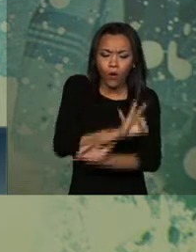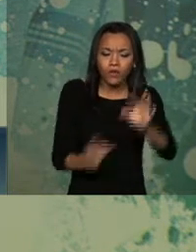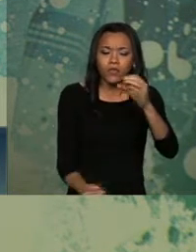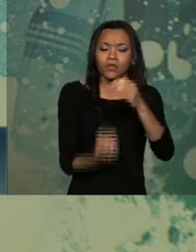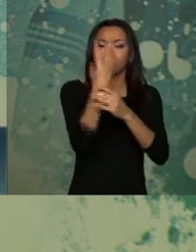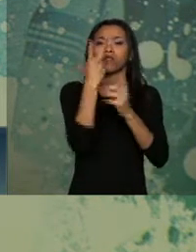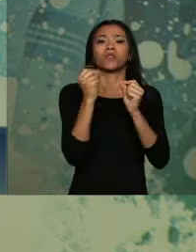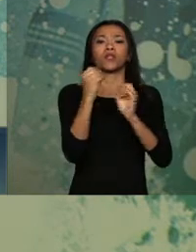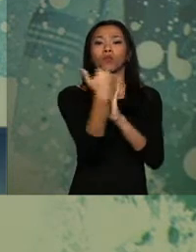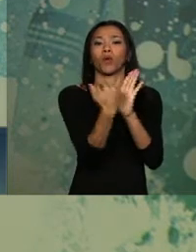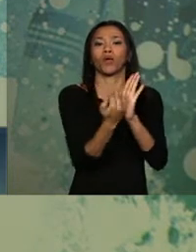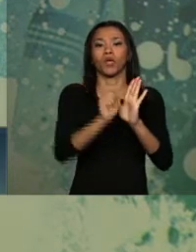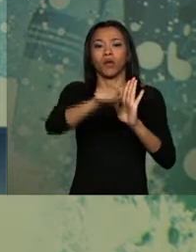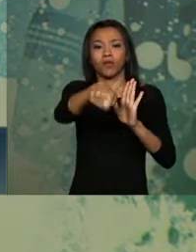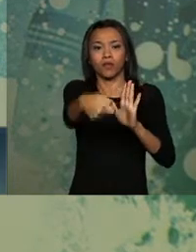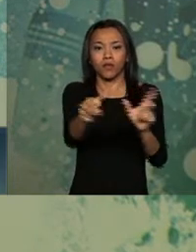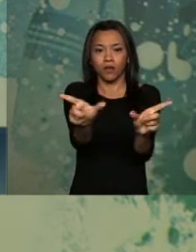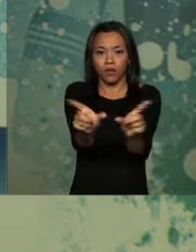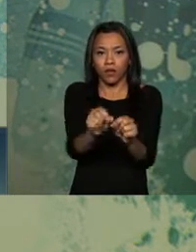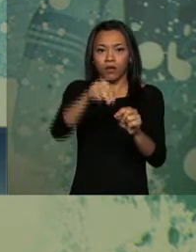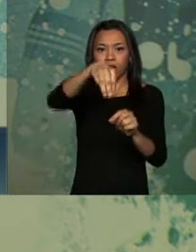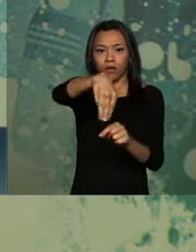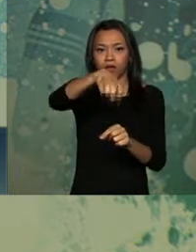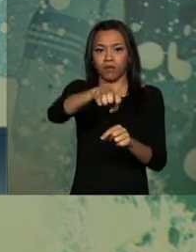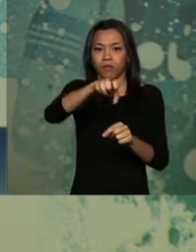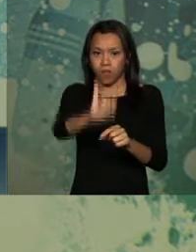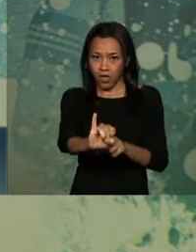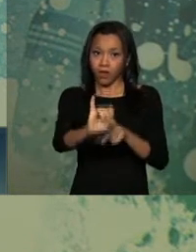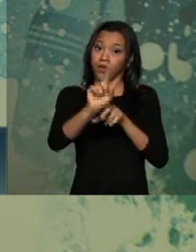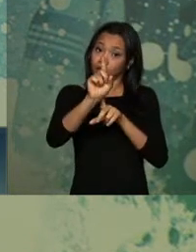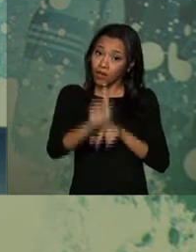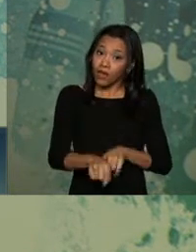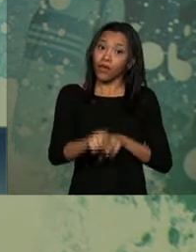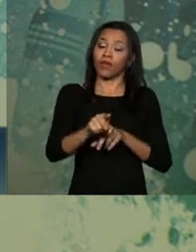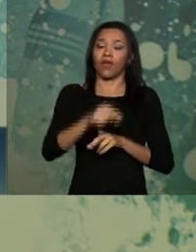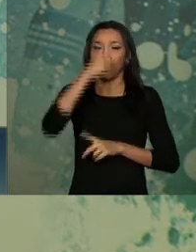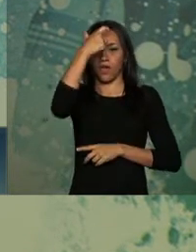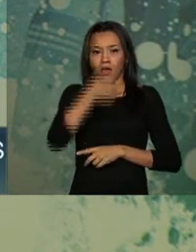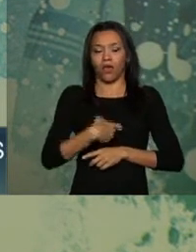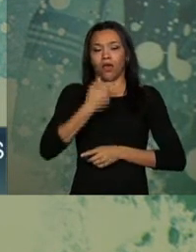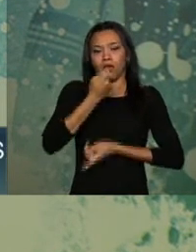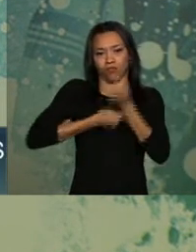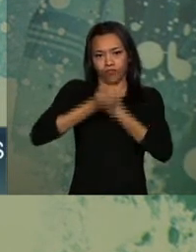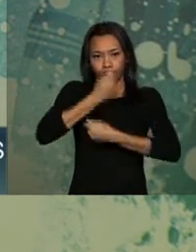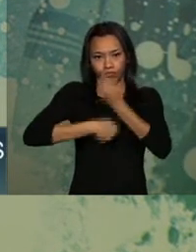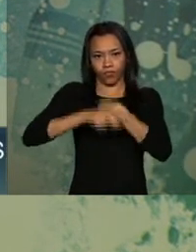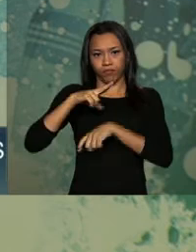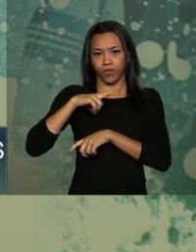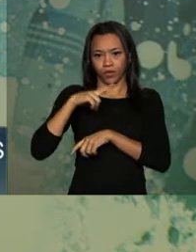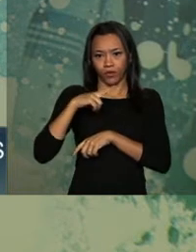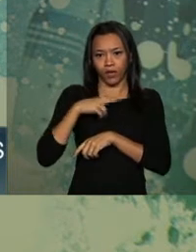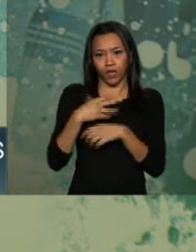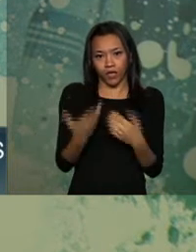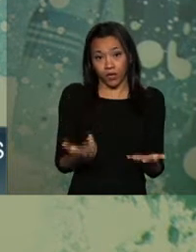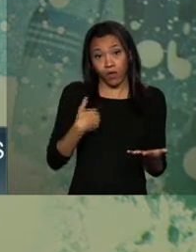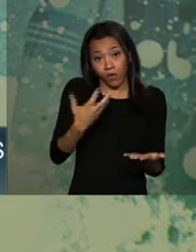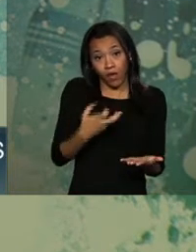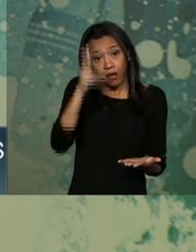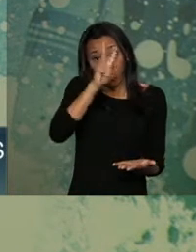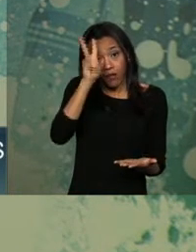MEI, do microempreendedor individual. E aí eu quero lembrar os